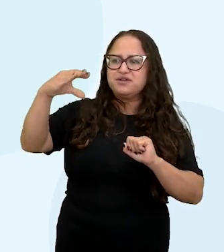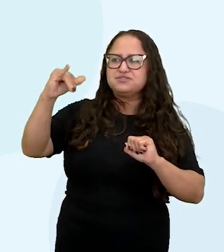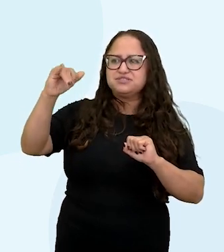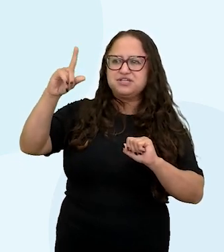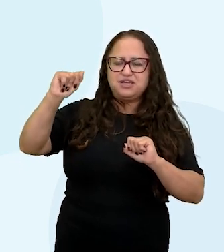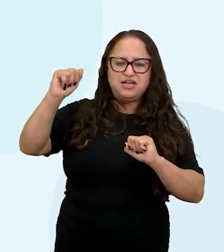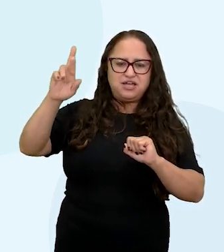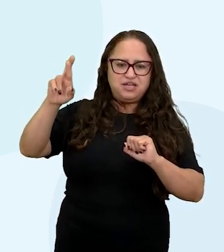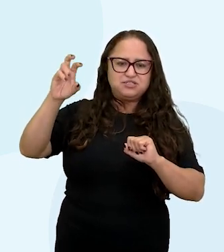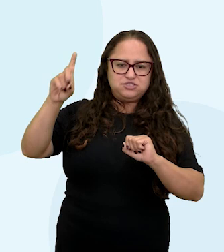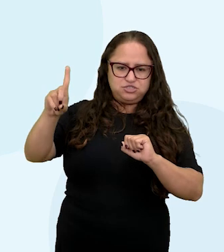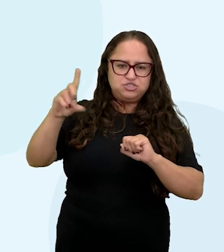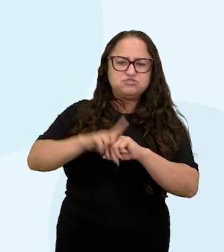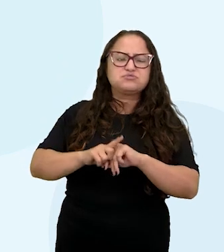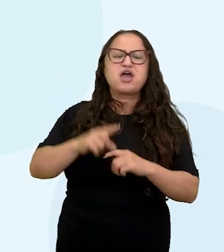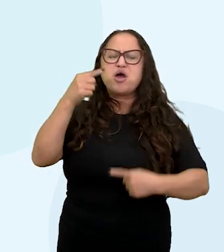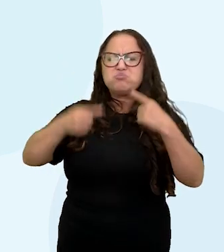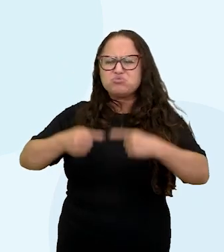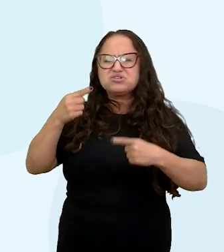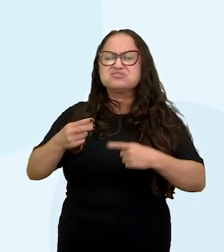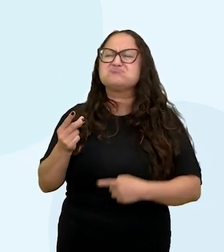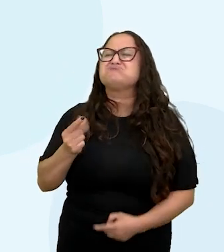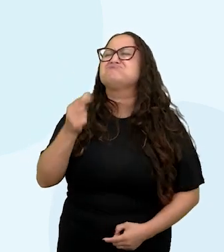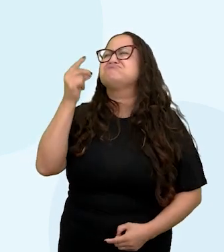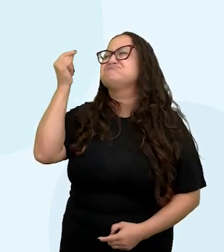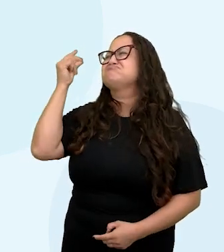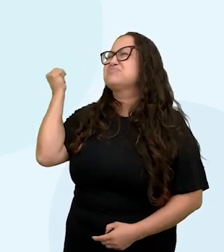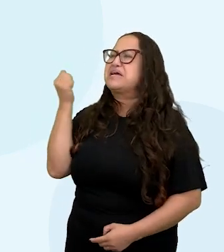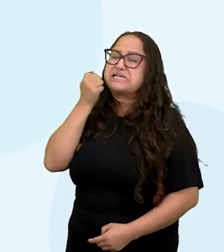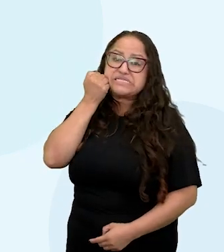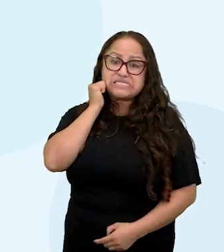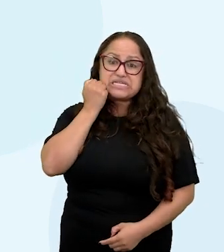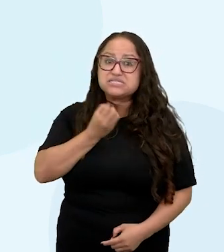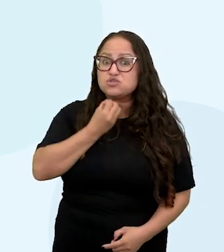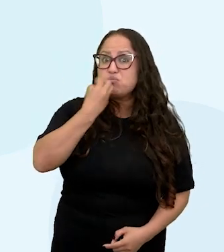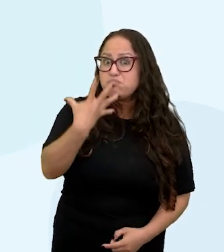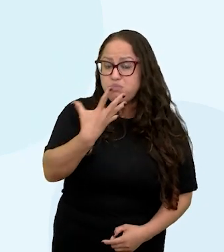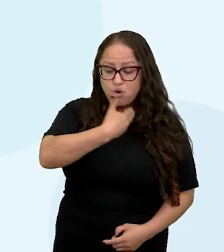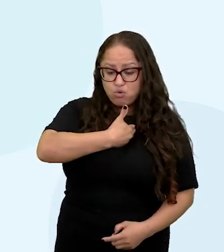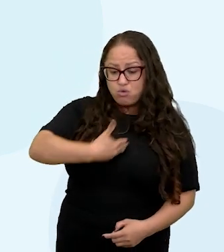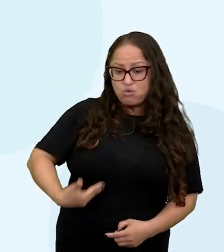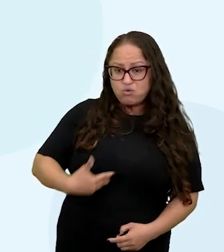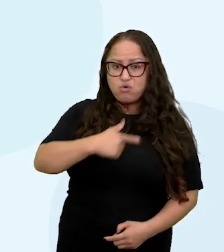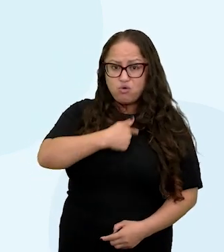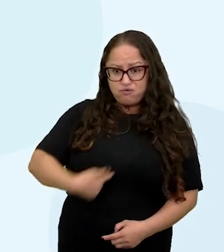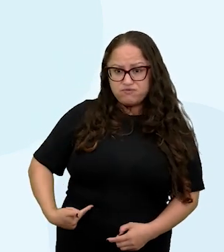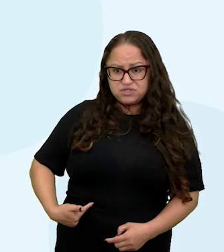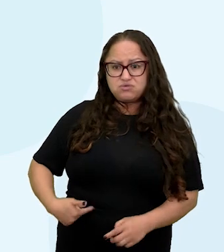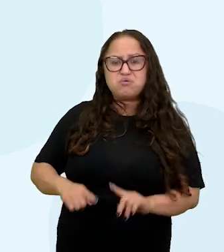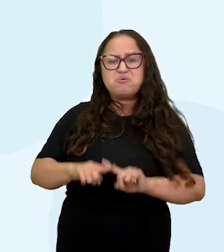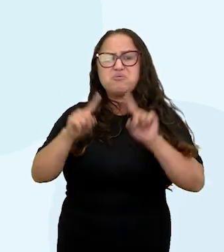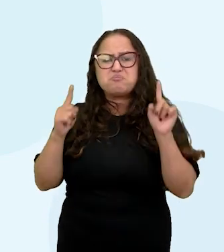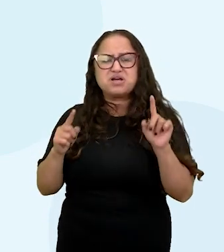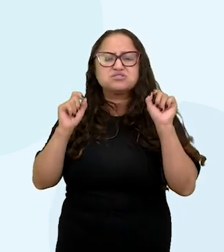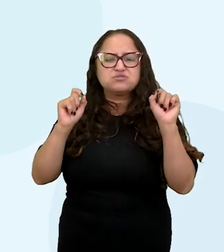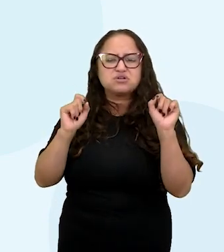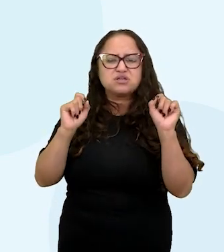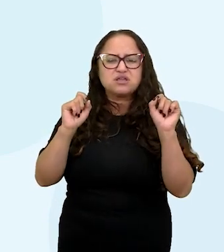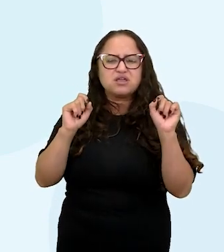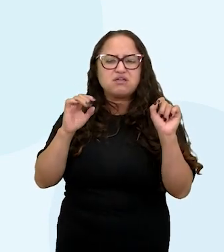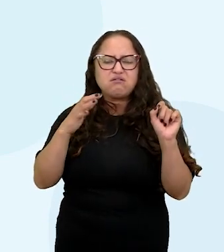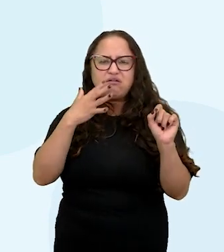A política, há muito tempo, deixou de ser a ciência do bom governo e, em vez disso, tornou-se a arte da conquista